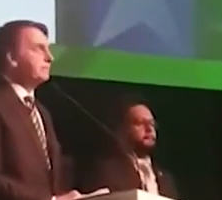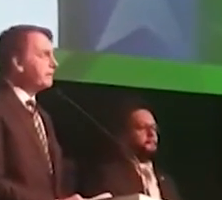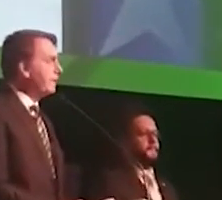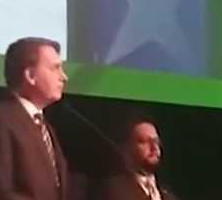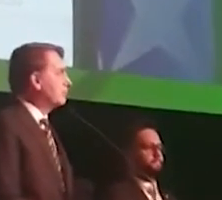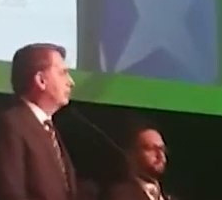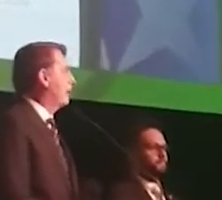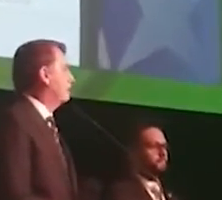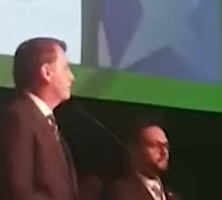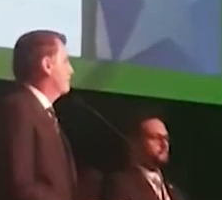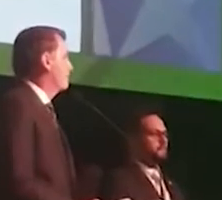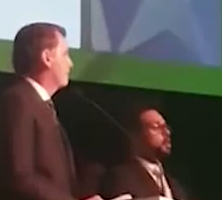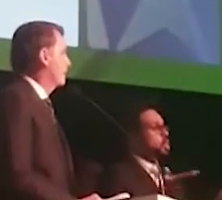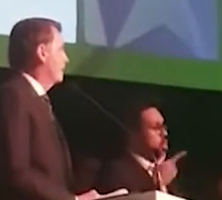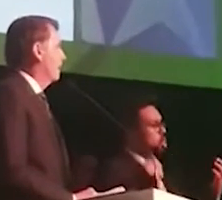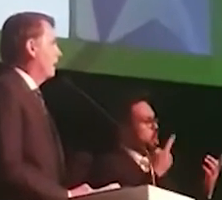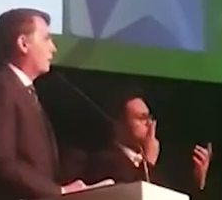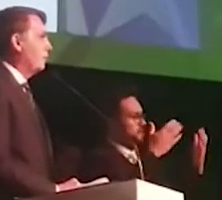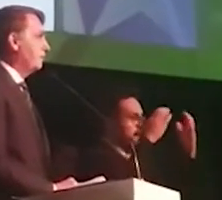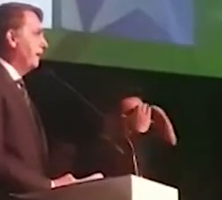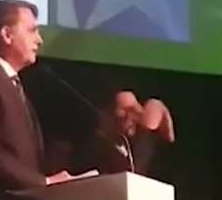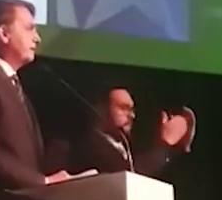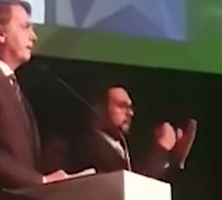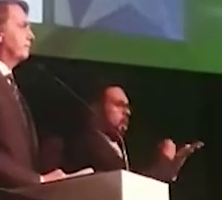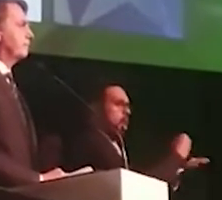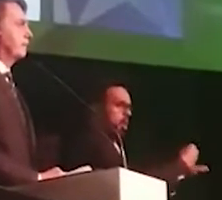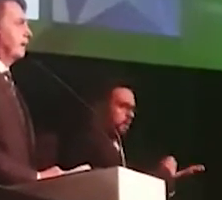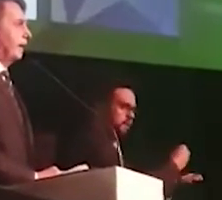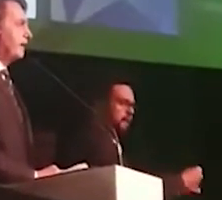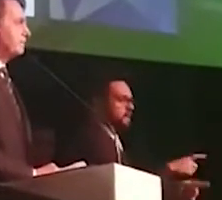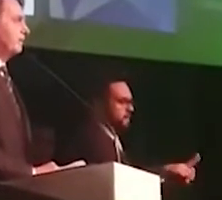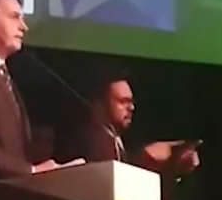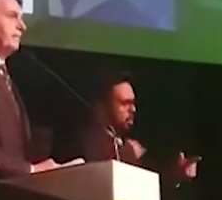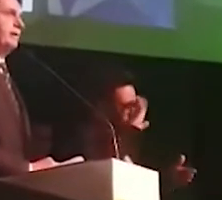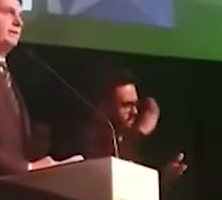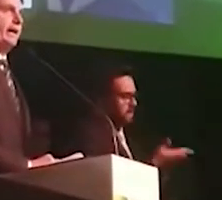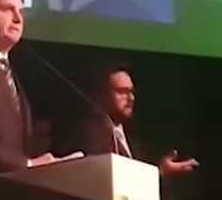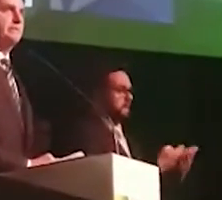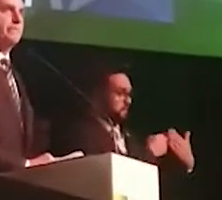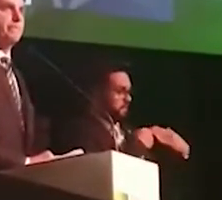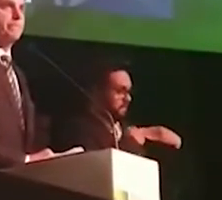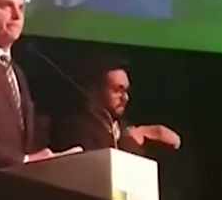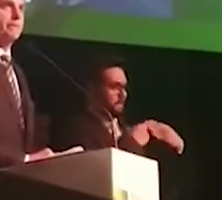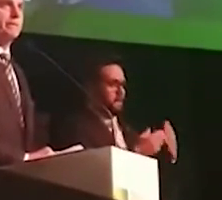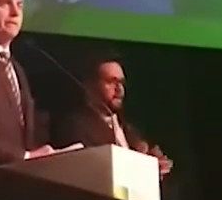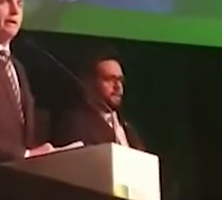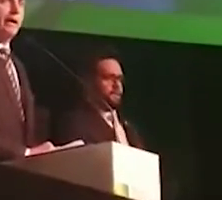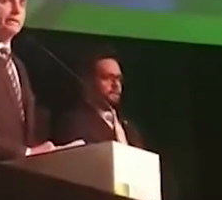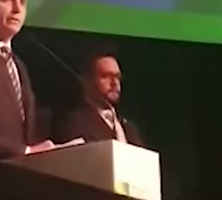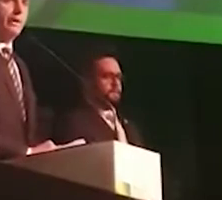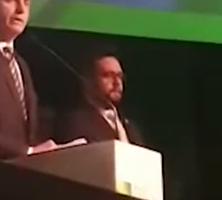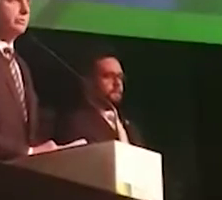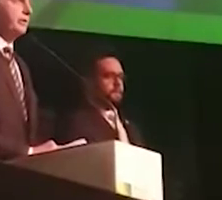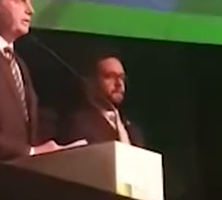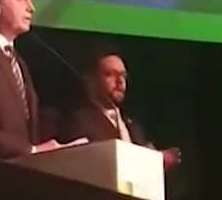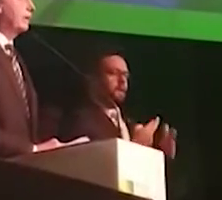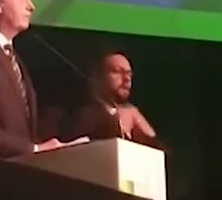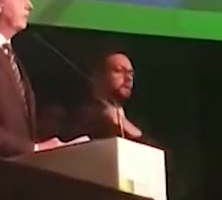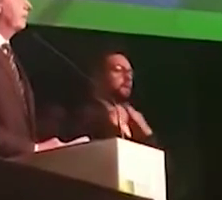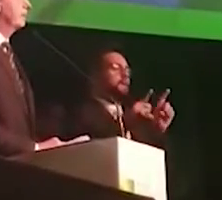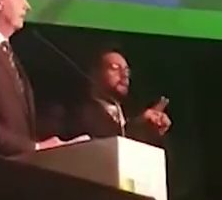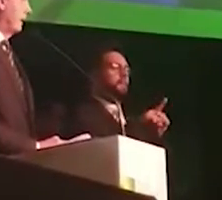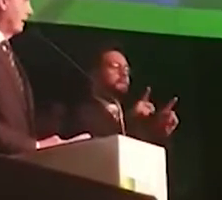Nós respeitamos contratos, a confiança, a responsabilidade, a retaguarda